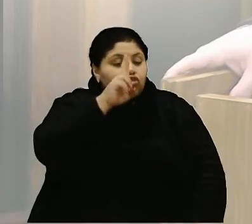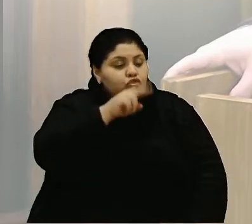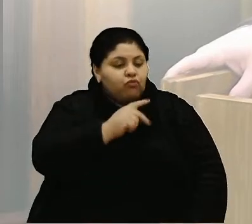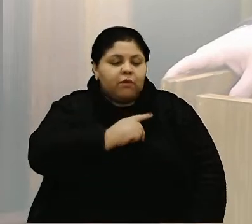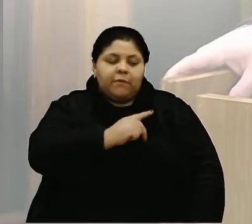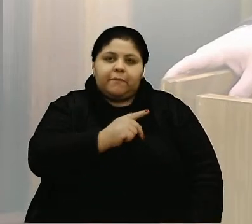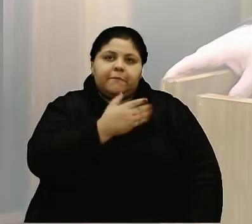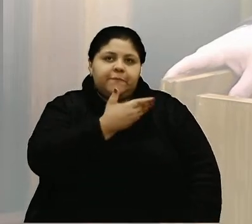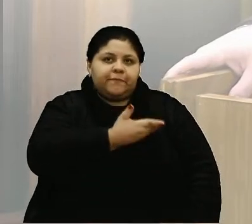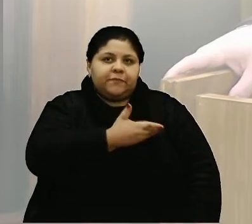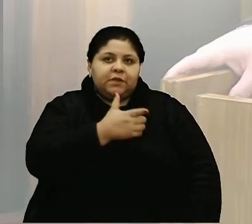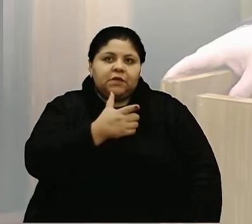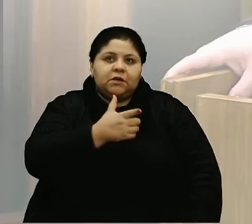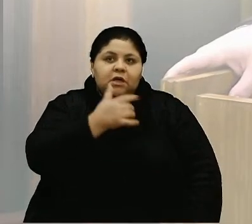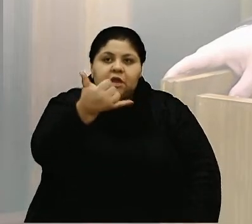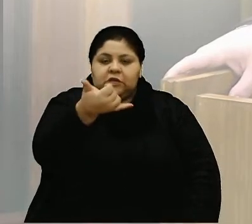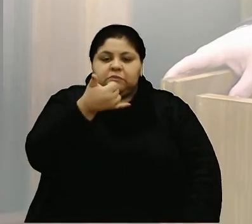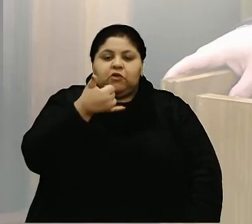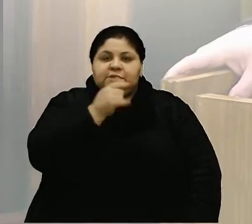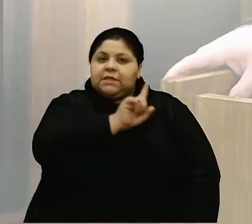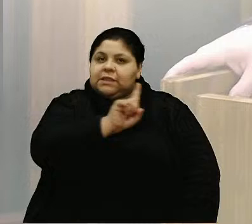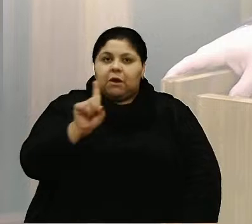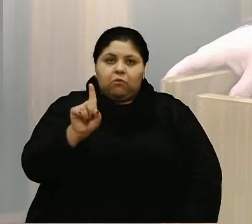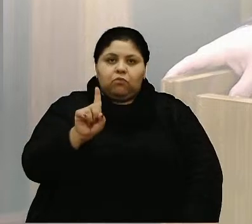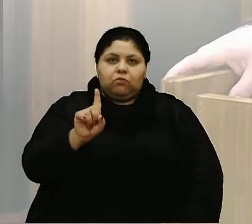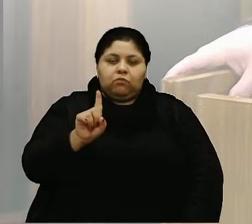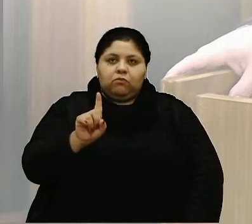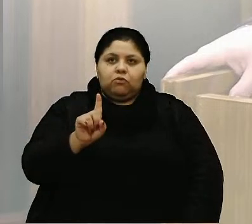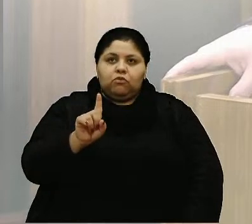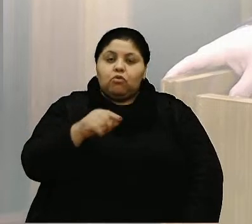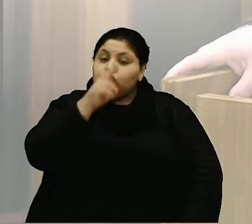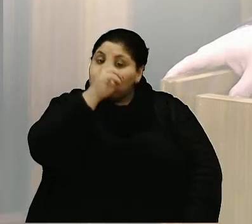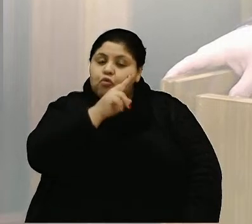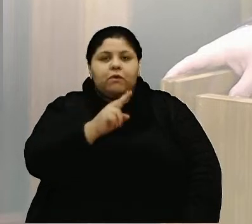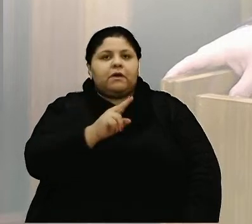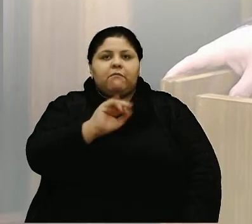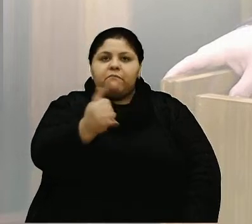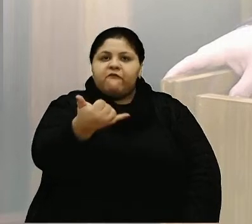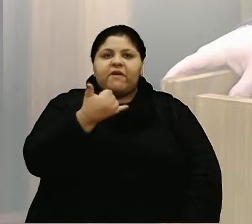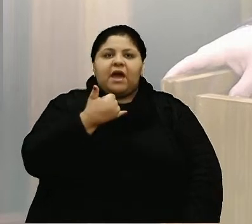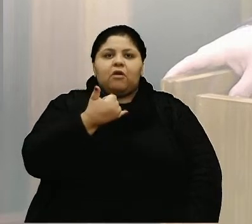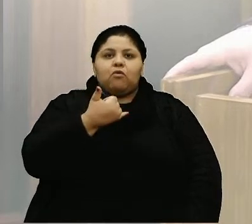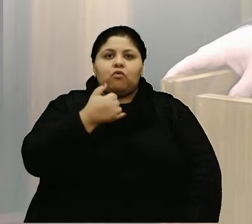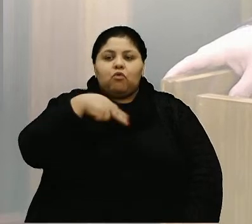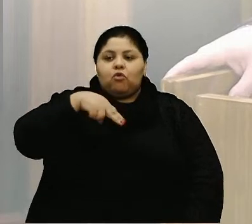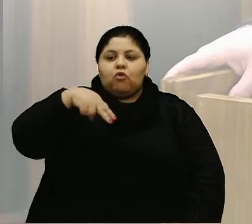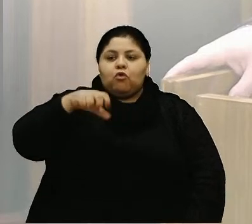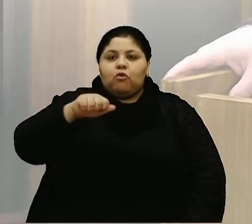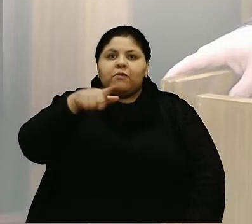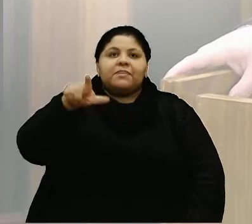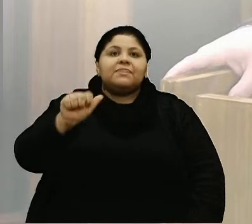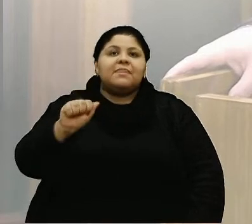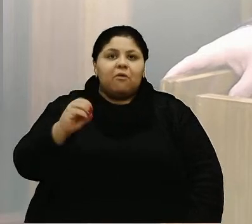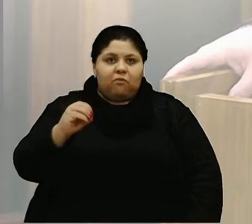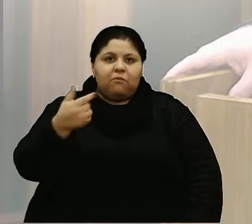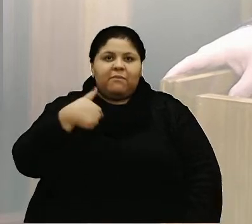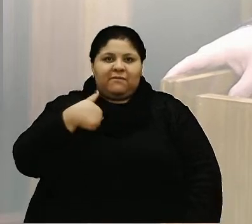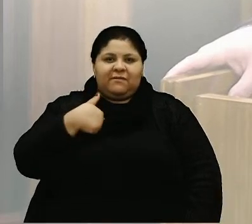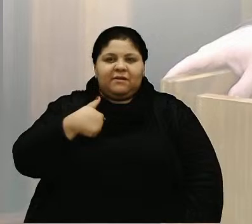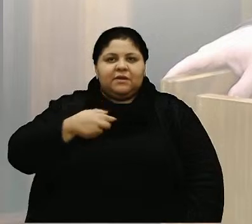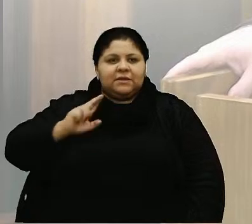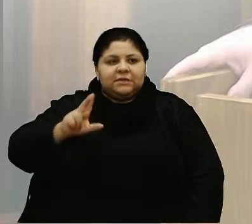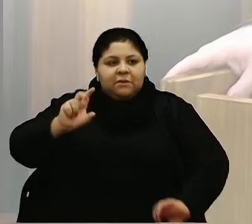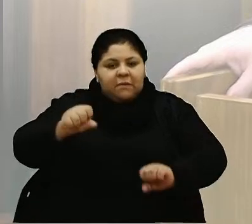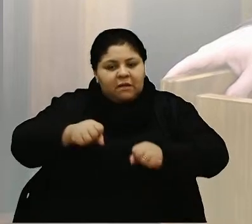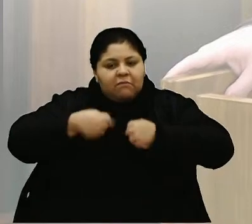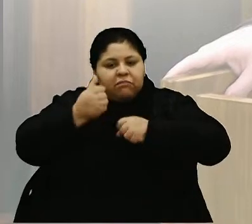presidente, obtive um não da empresa. Jamais, nunca. Sempre fizeram um esforço para auxiliar